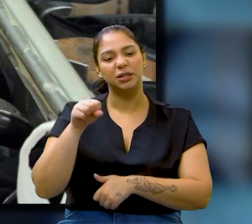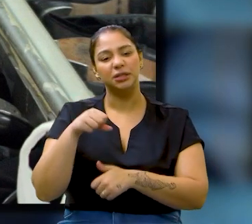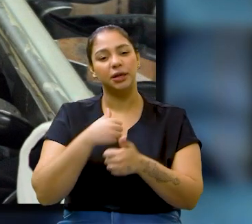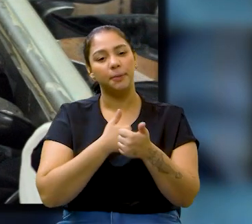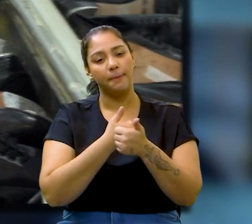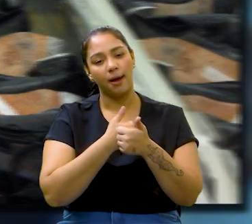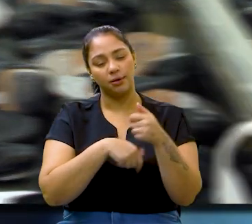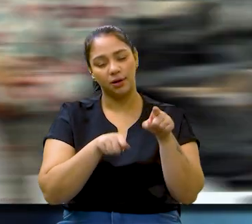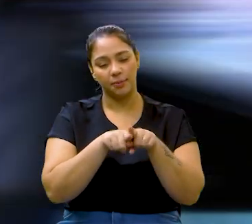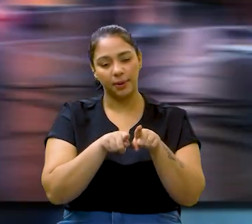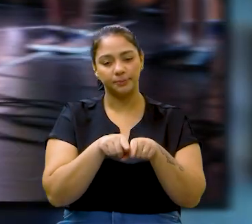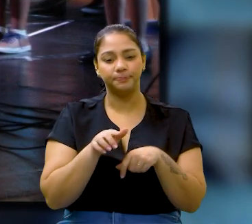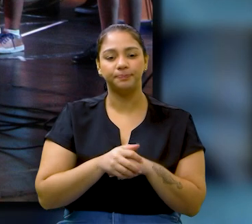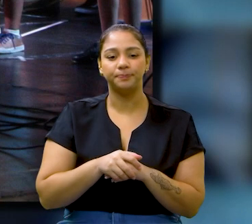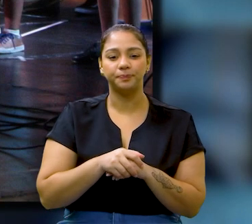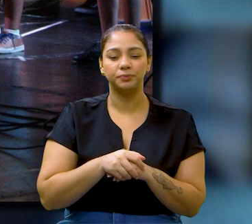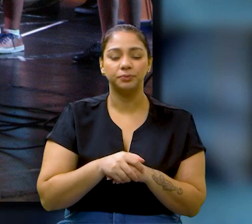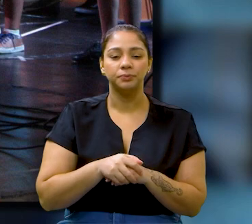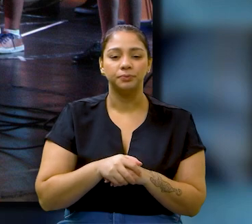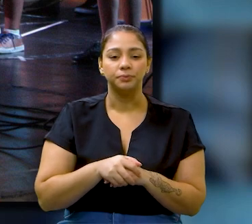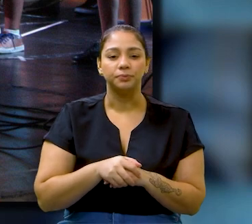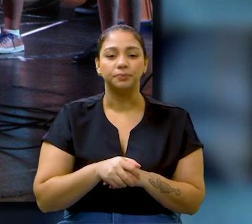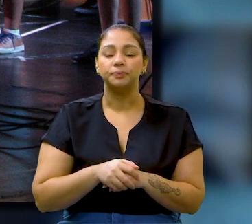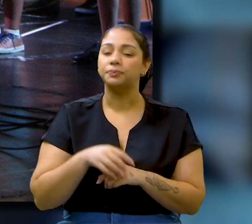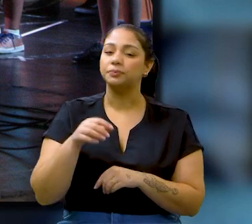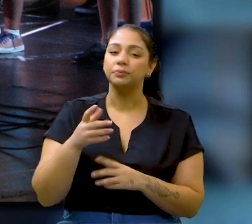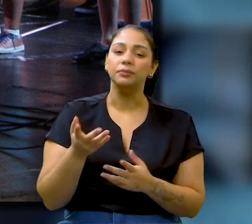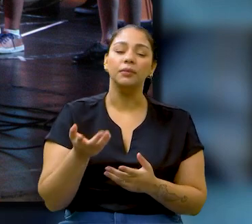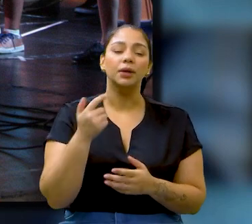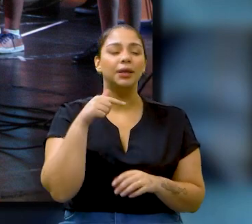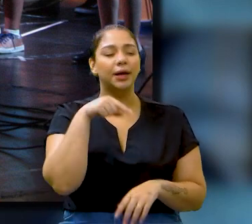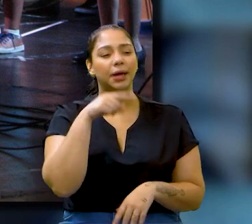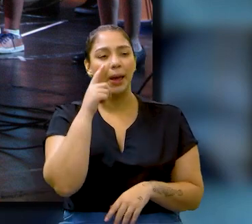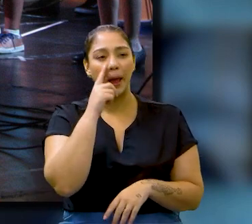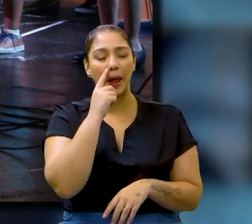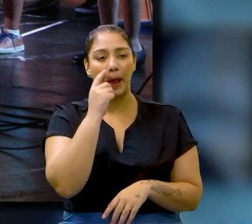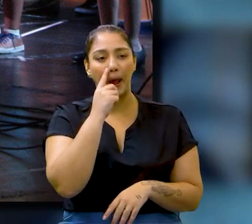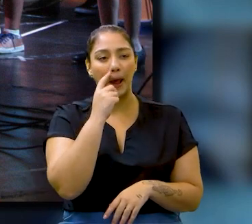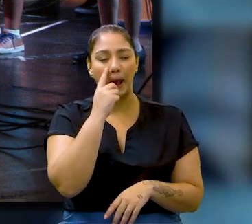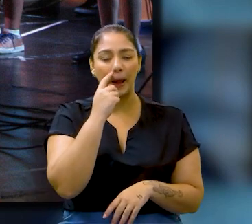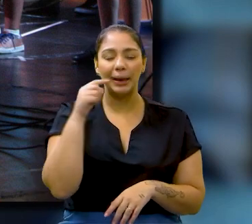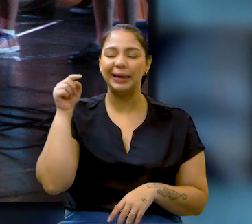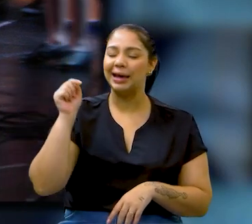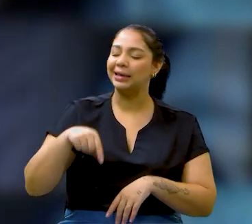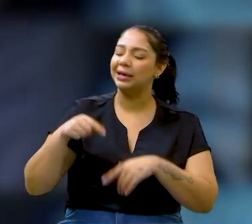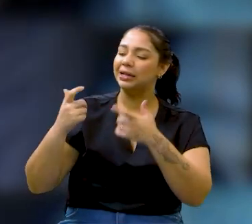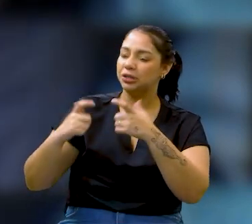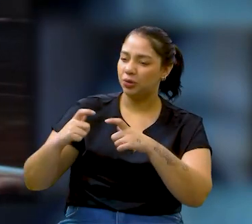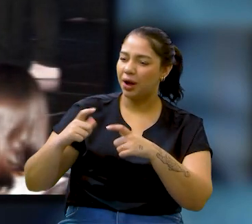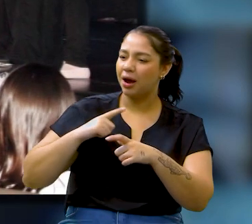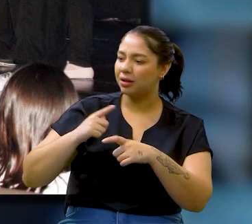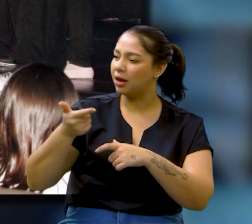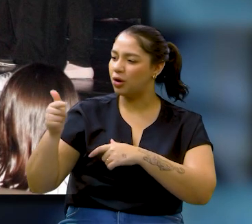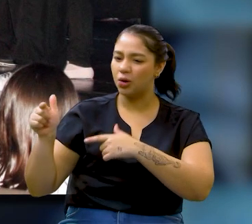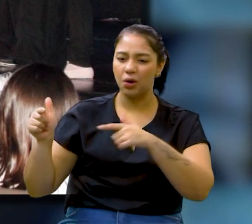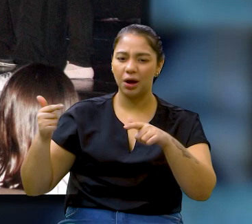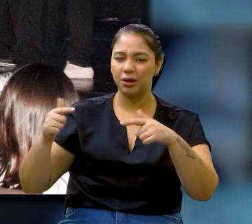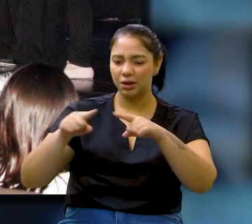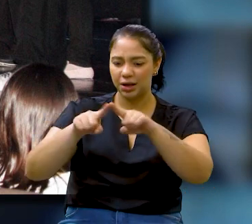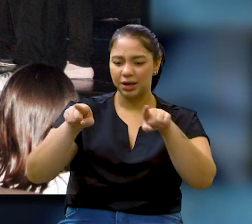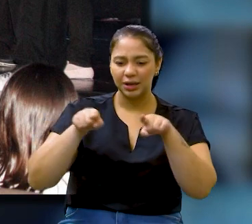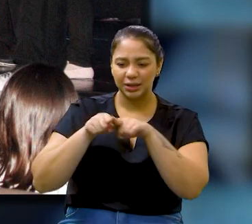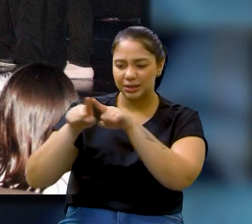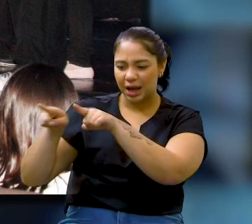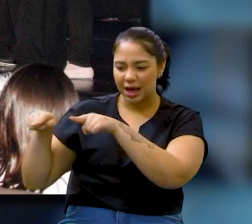Bem perto também. E aqui, esse prédio que vocês têm é bem grande, tem outro andar, salas realmente amplas e